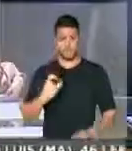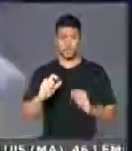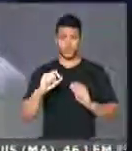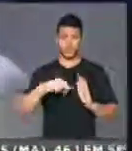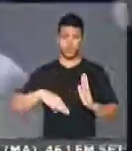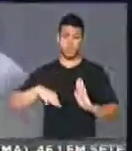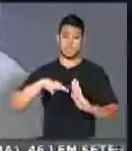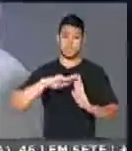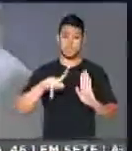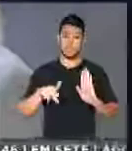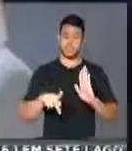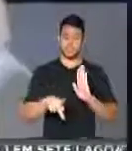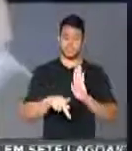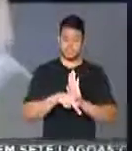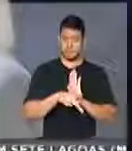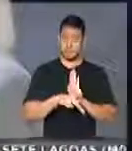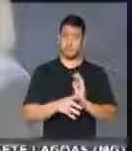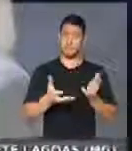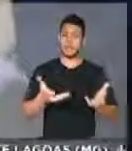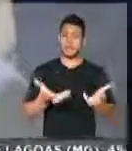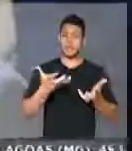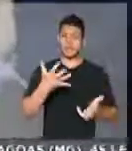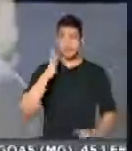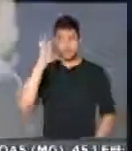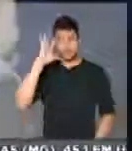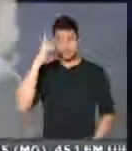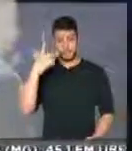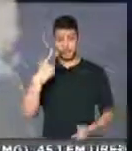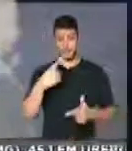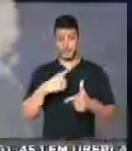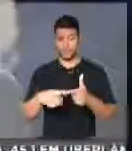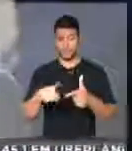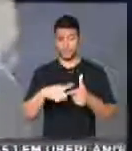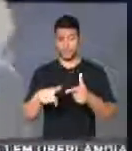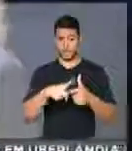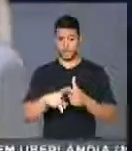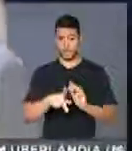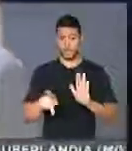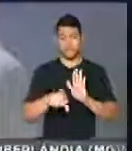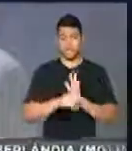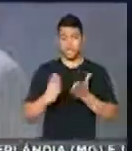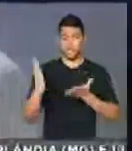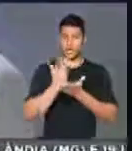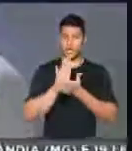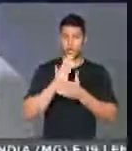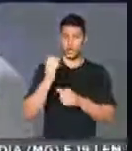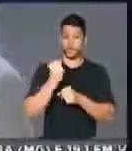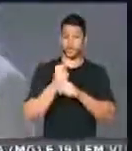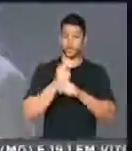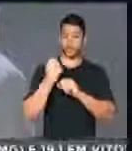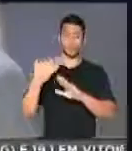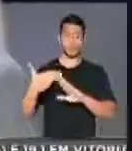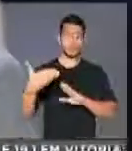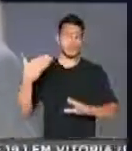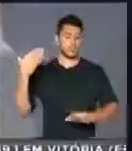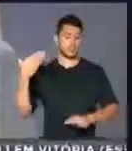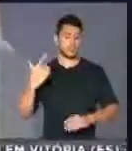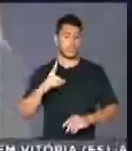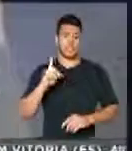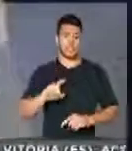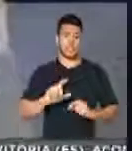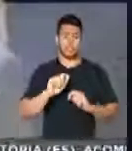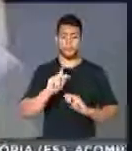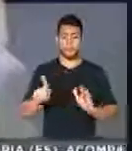medida provisória, ela busca resolver pendências acumuladas de alguns anos atrás, relativas, por exemplo,